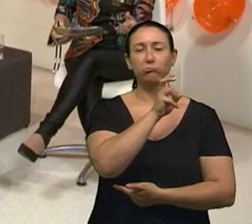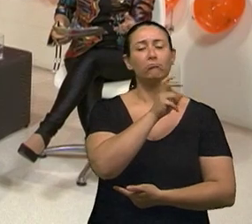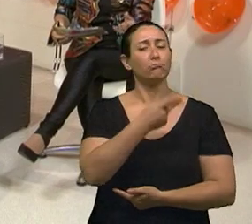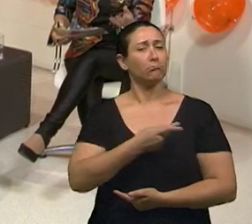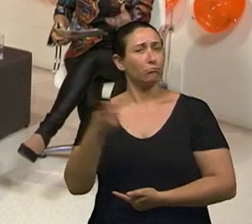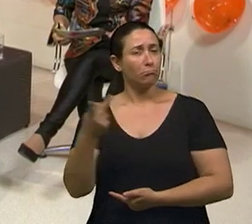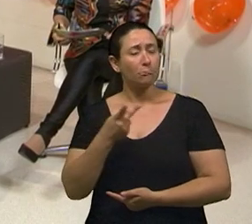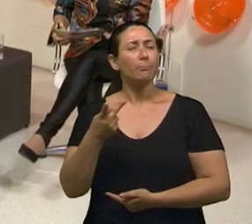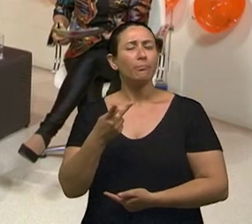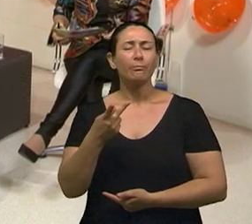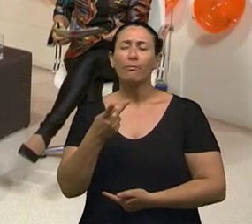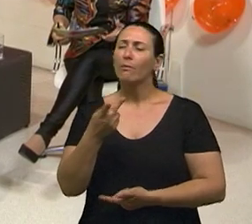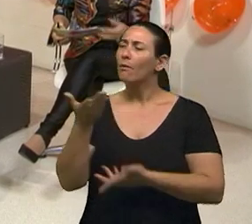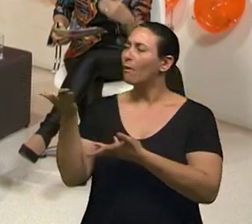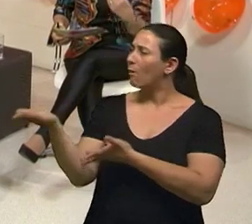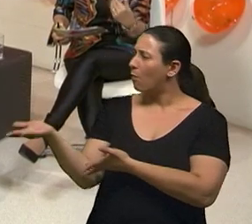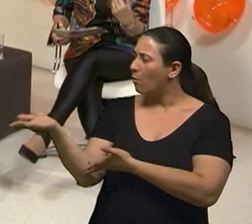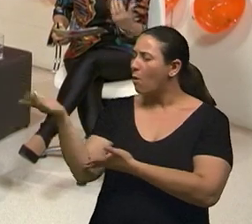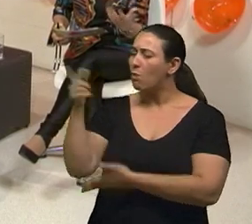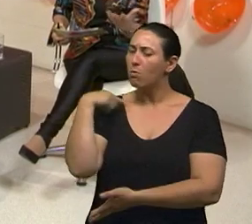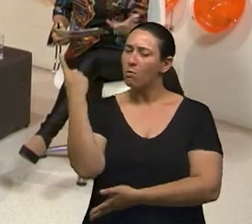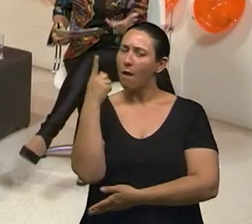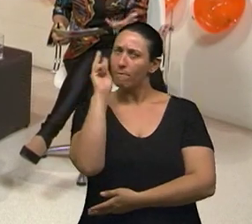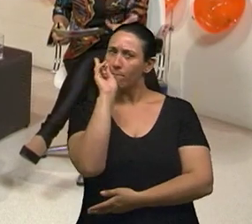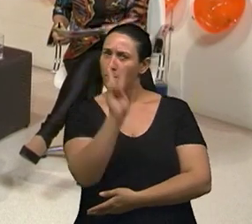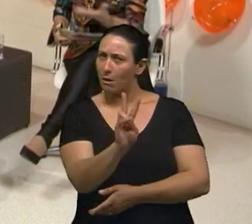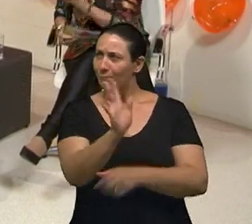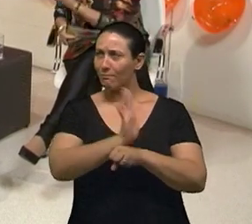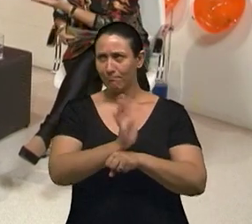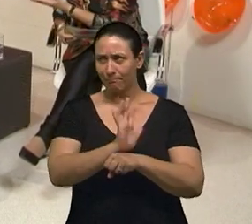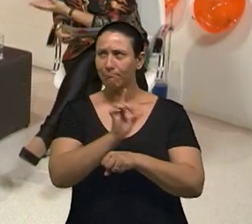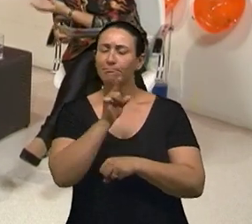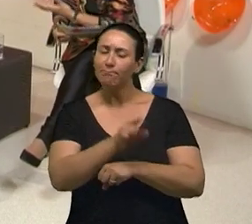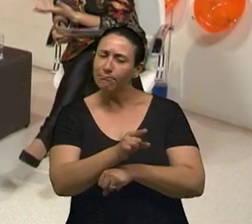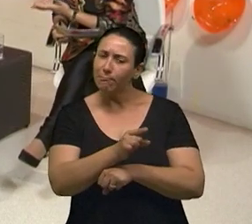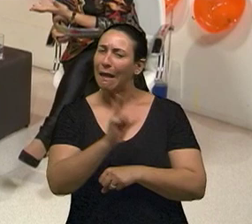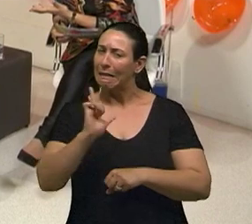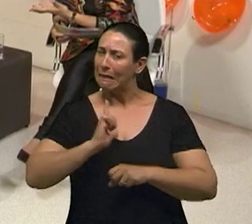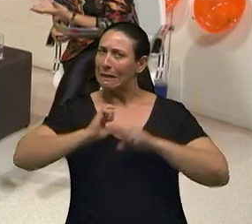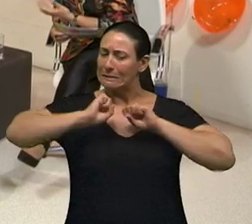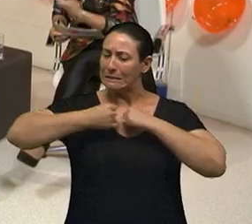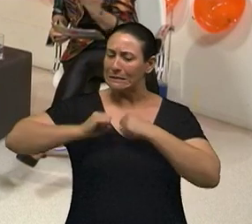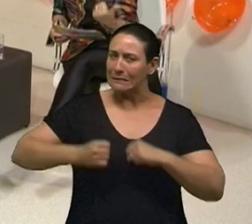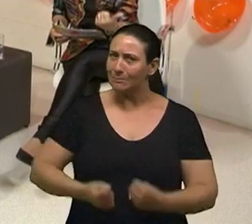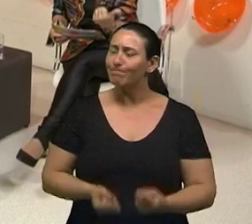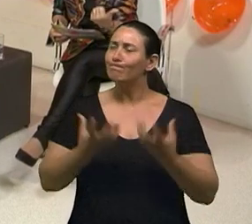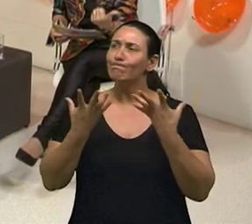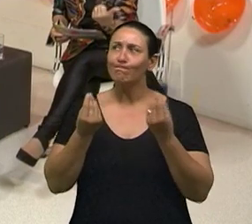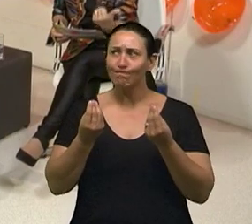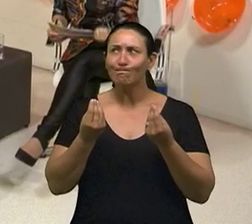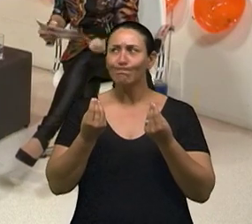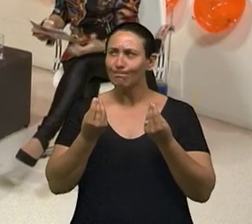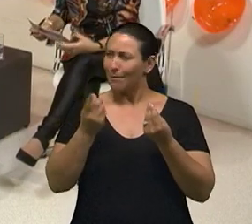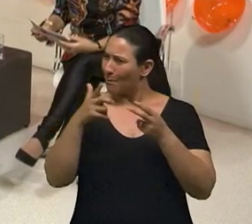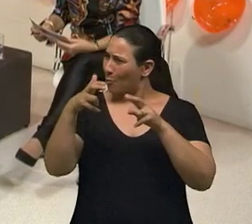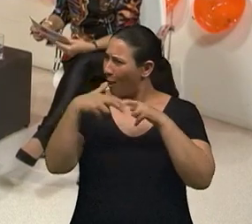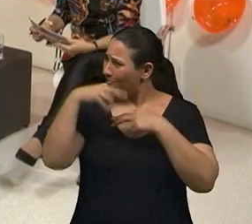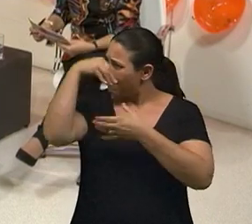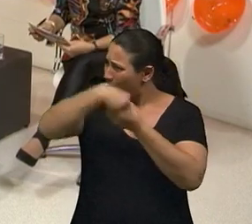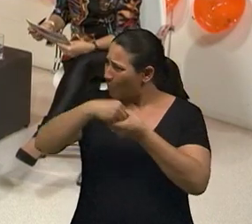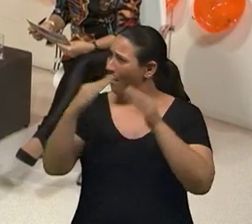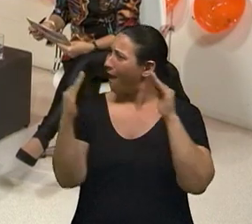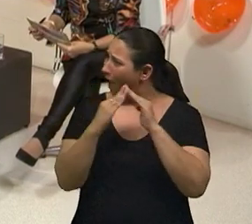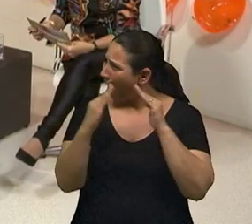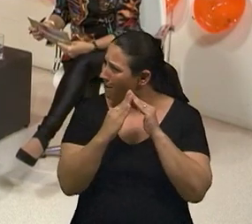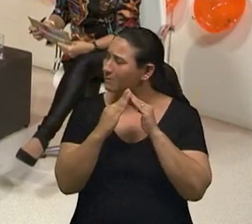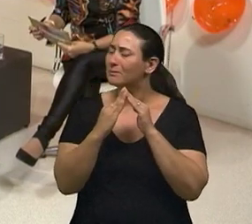gente chega à conclusão de que muitas das Quedas que o senhor é um dos médicos que atende são produzidas em casa e por